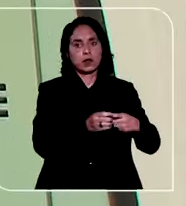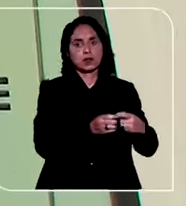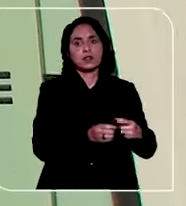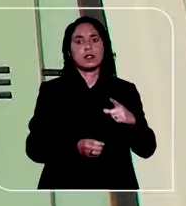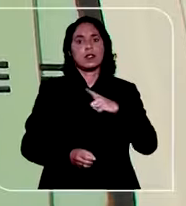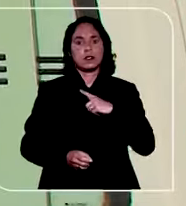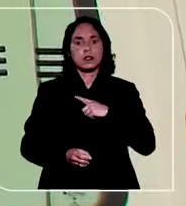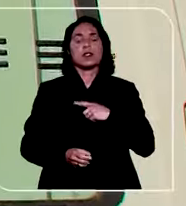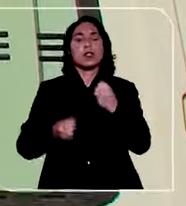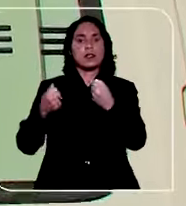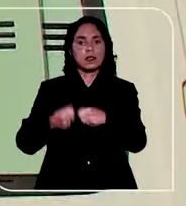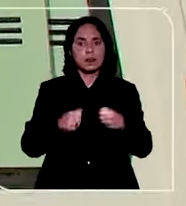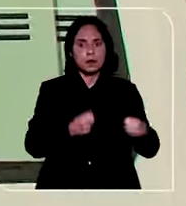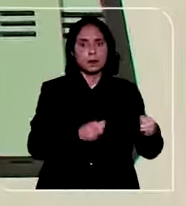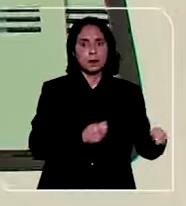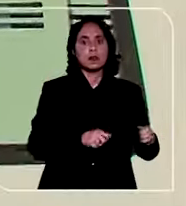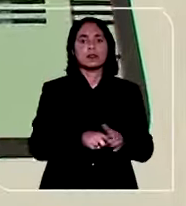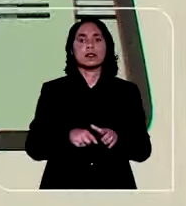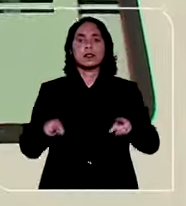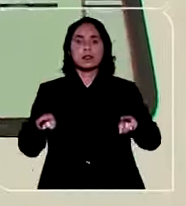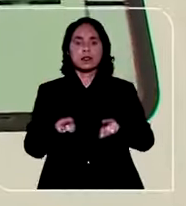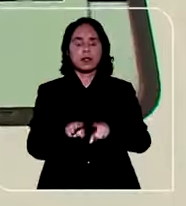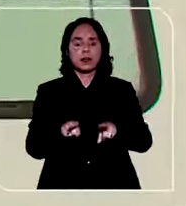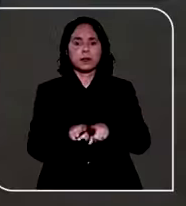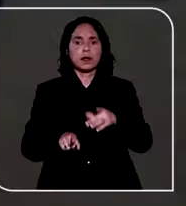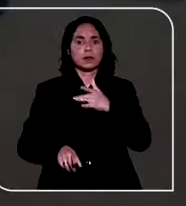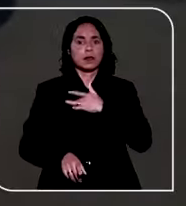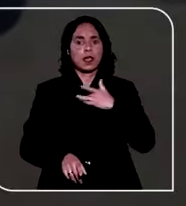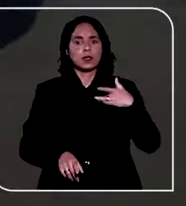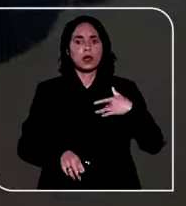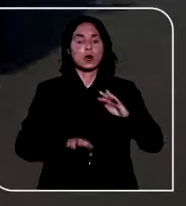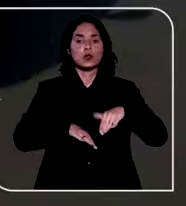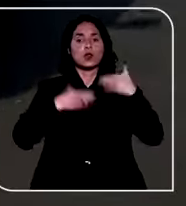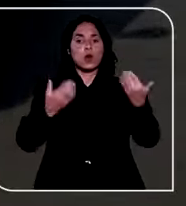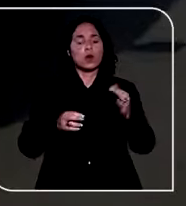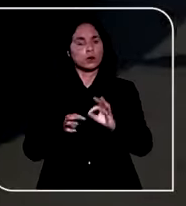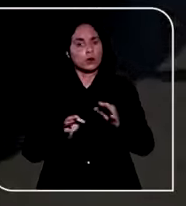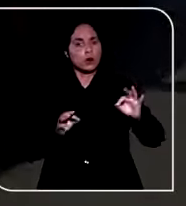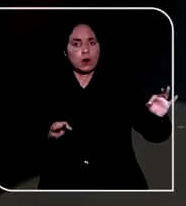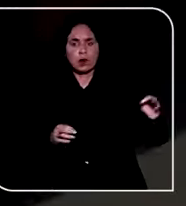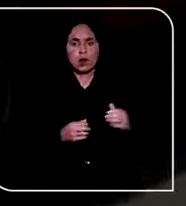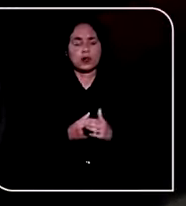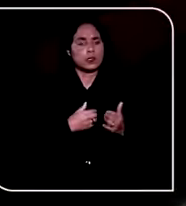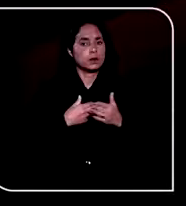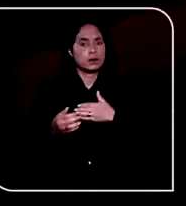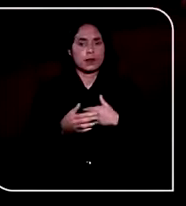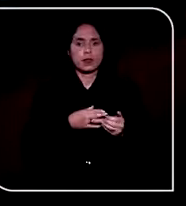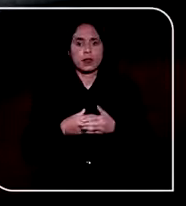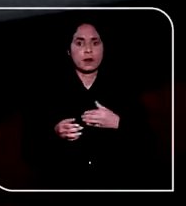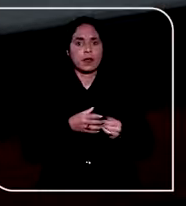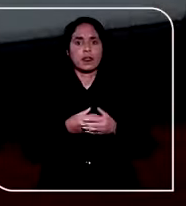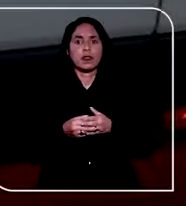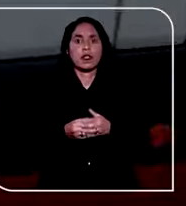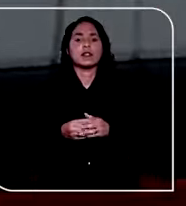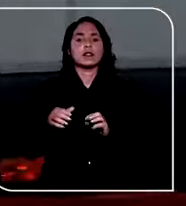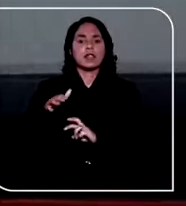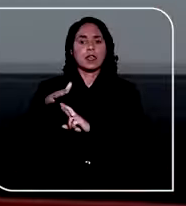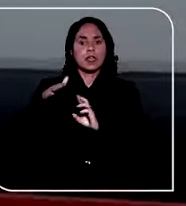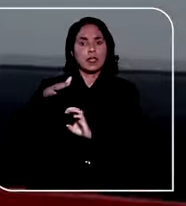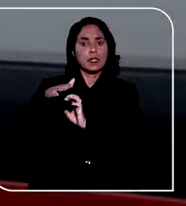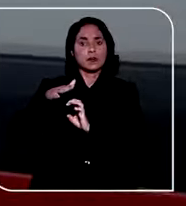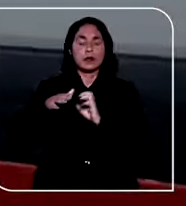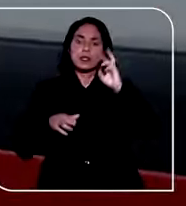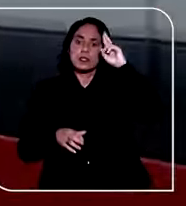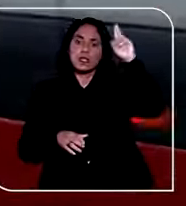médico necessário na mesma região de saúde ou fora dela independentemente de ser o prestador do serviço